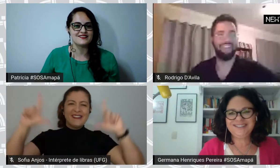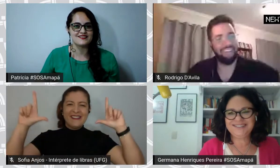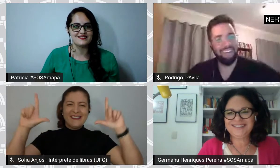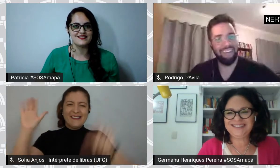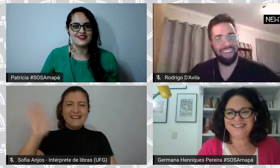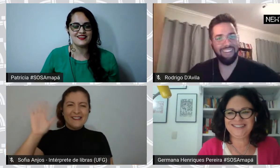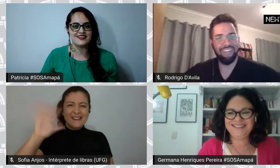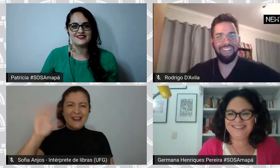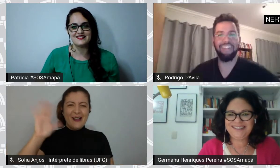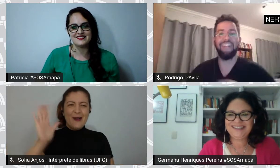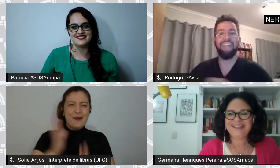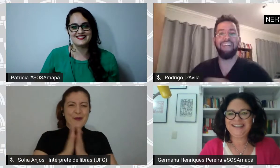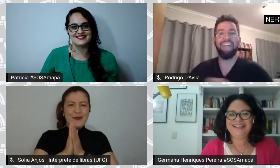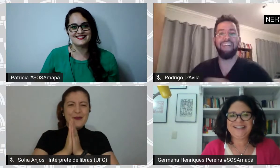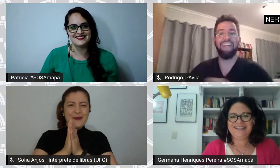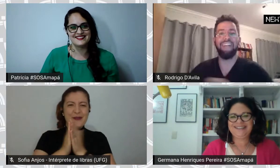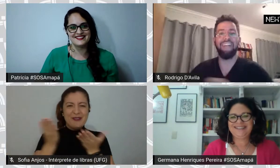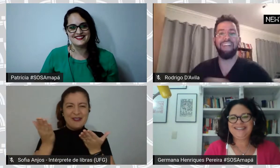venha. Venha.